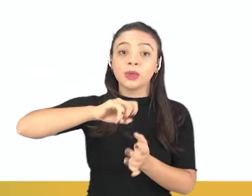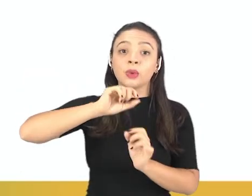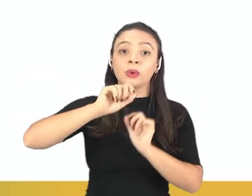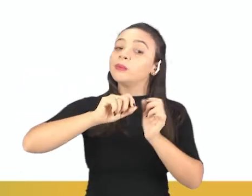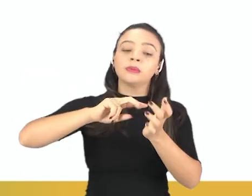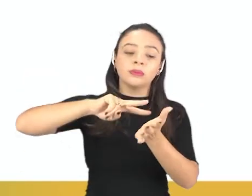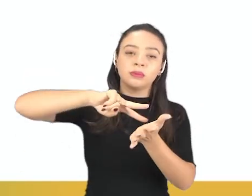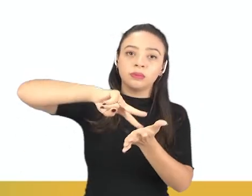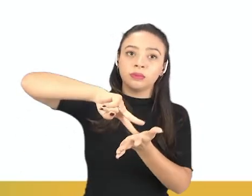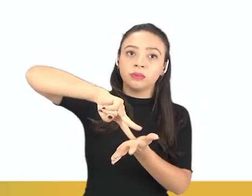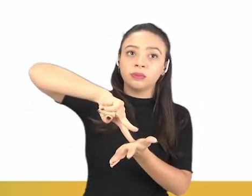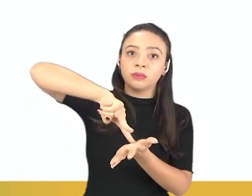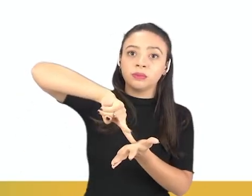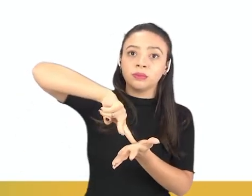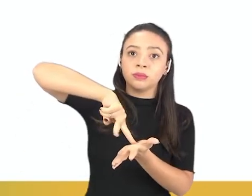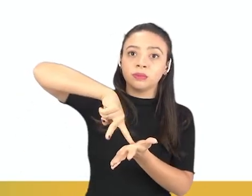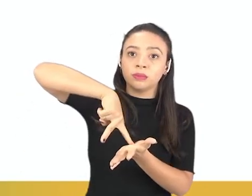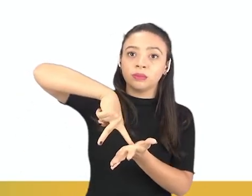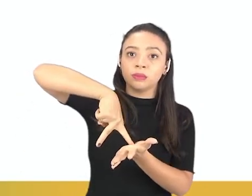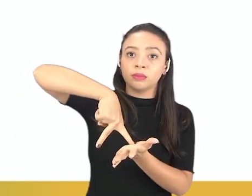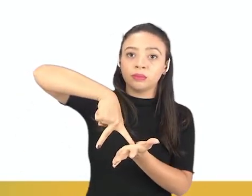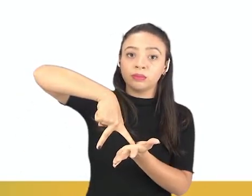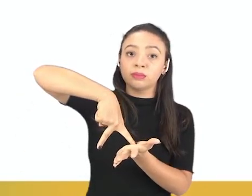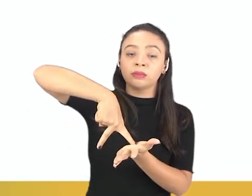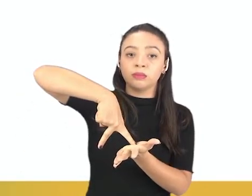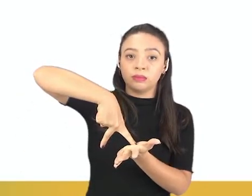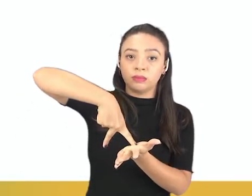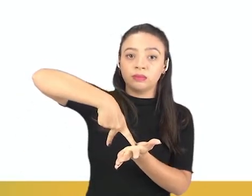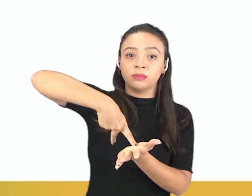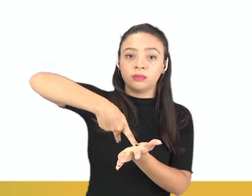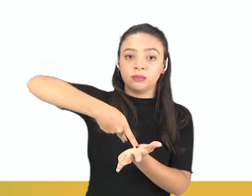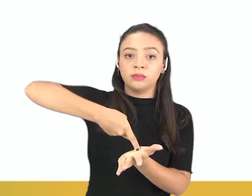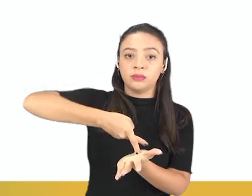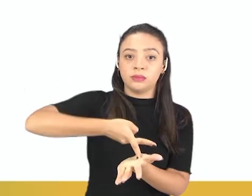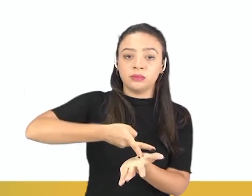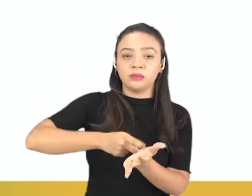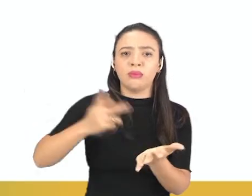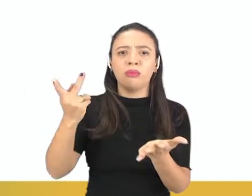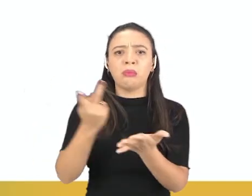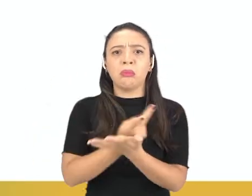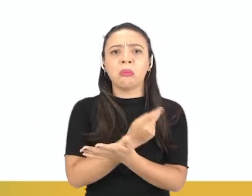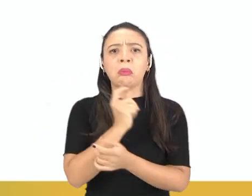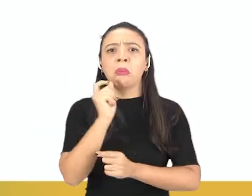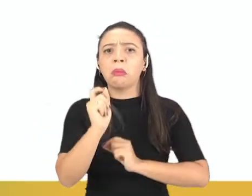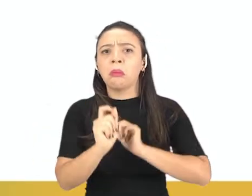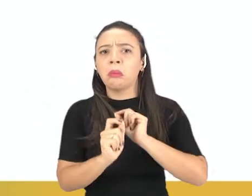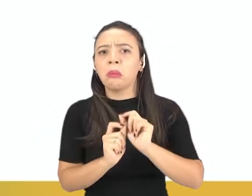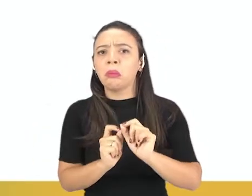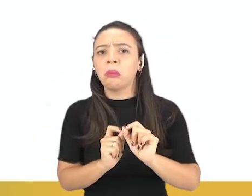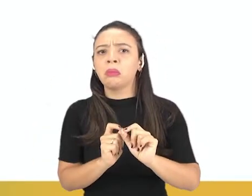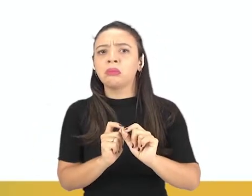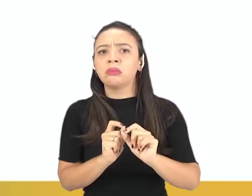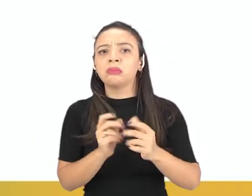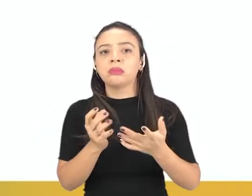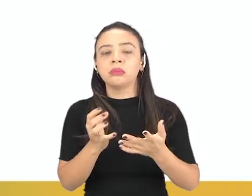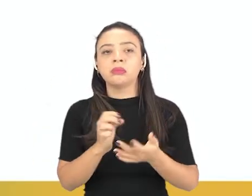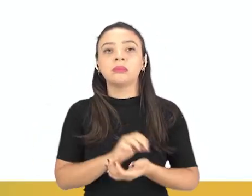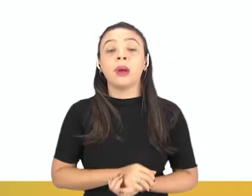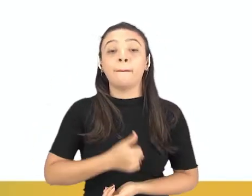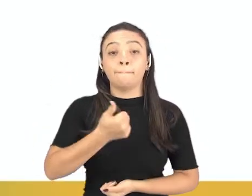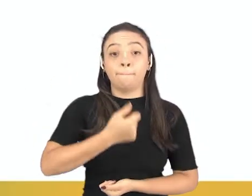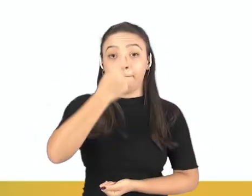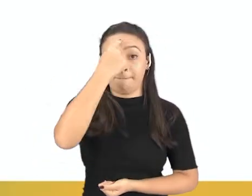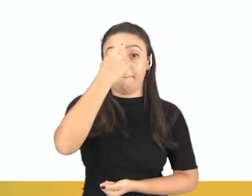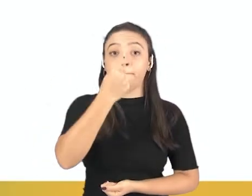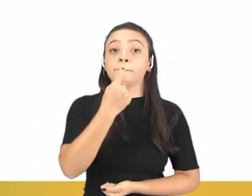entre a ponta seca e a ponta né que tem a grafite o que que vai acontecer E aí no primeiro na